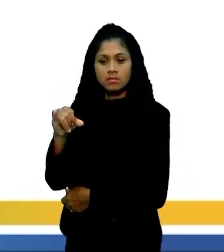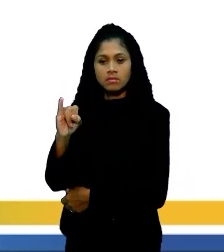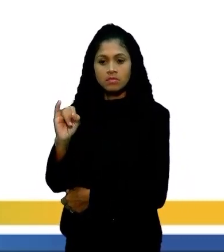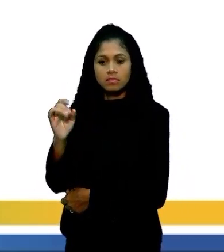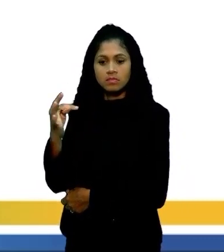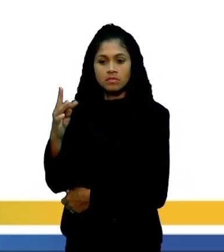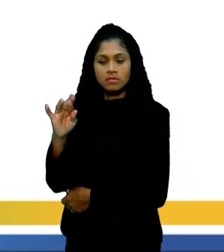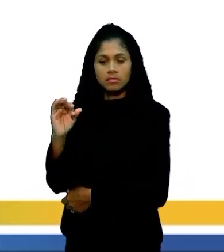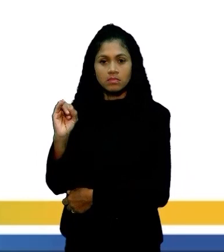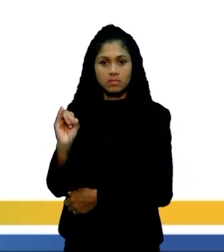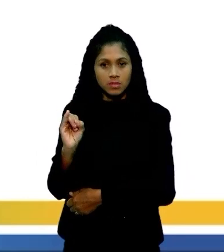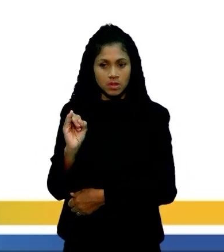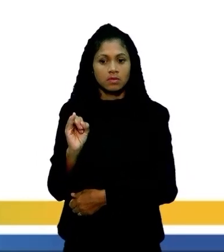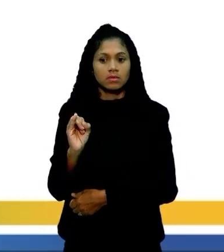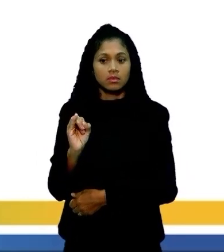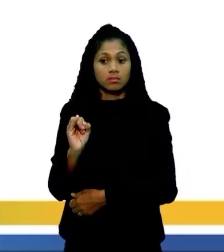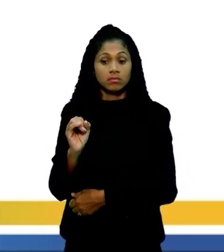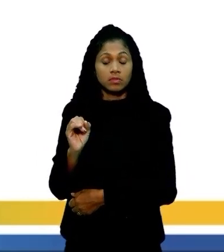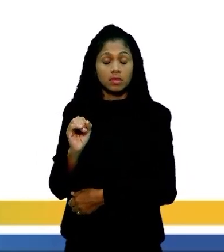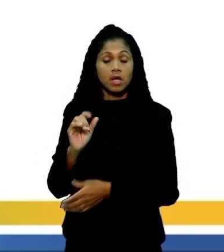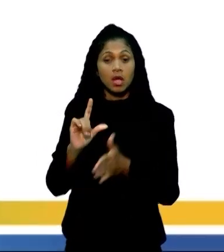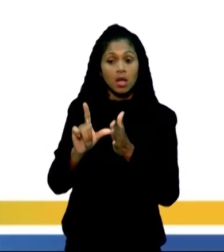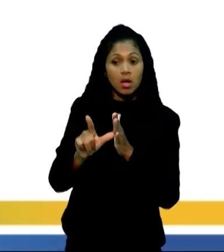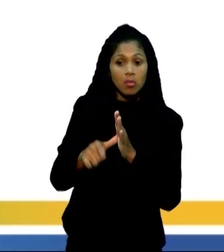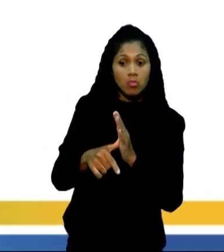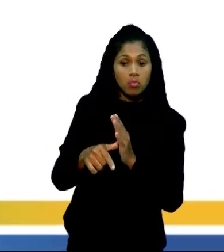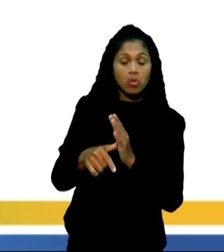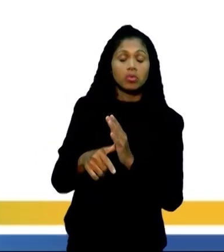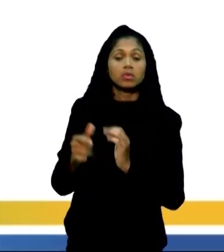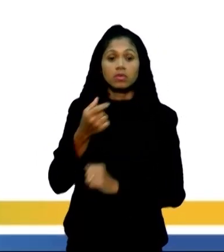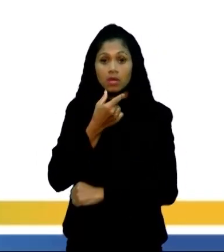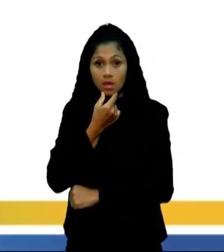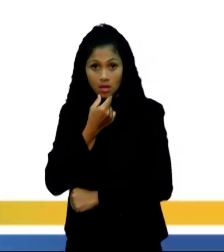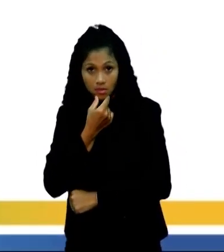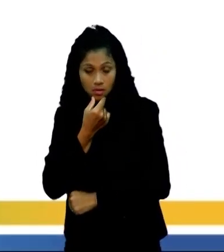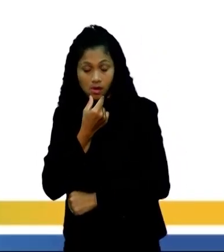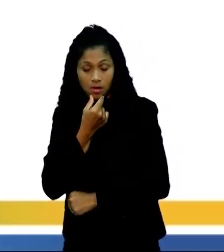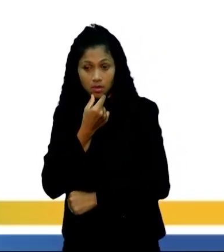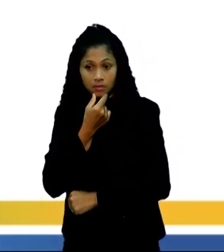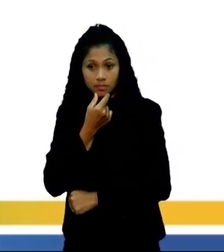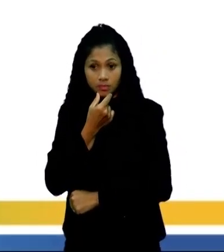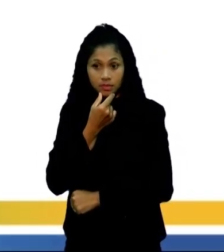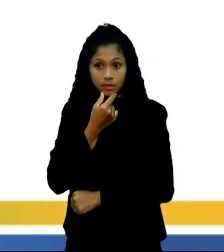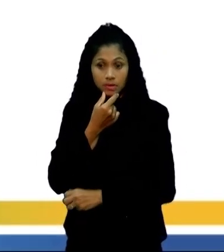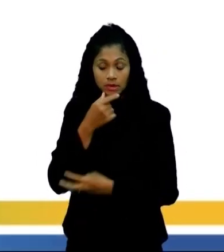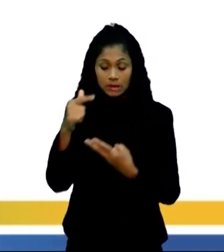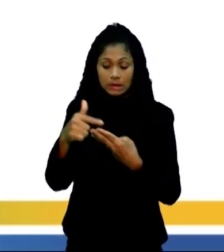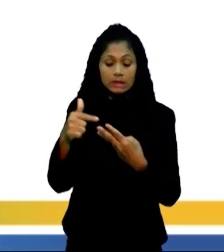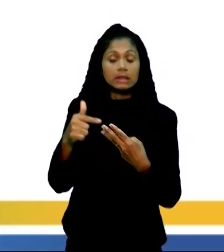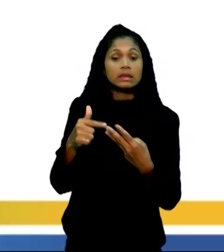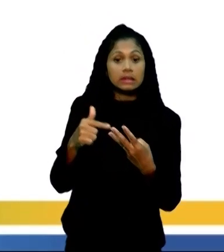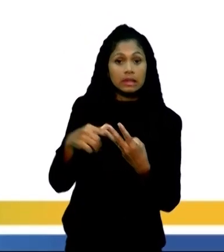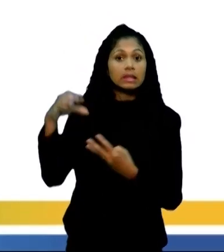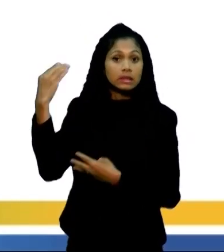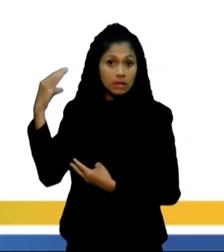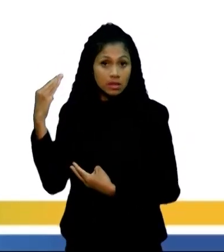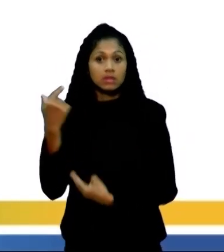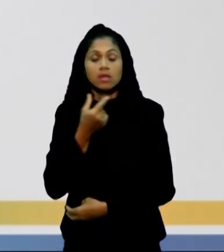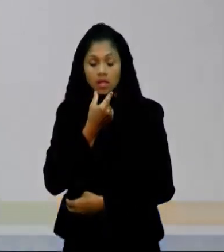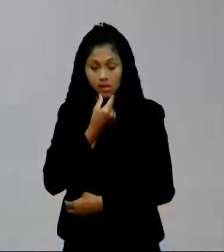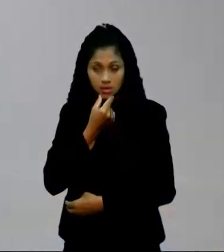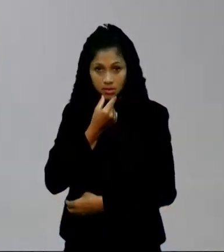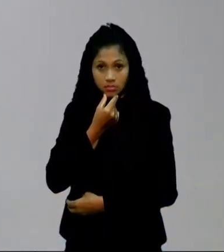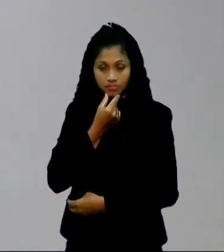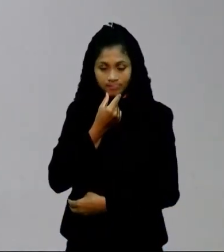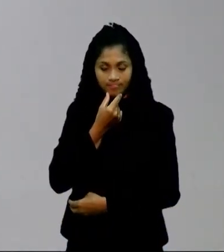Depois, outro cientista inglês e, por fim, um estadunidense. Esses três eu vou falar isoladamente,